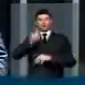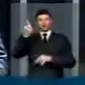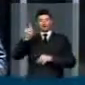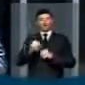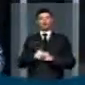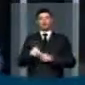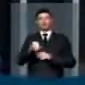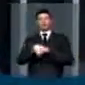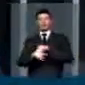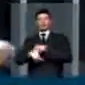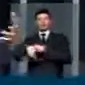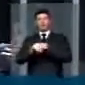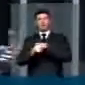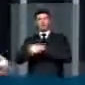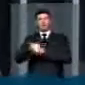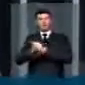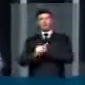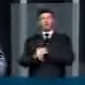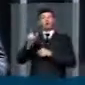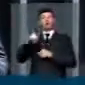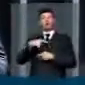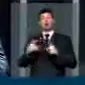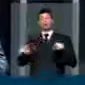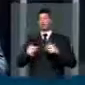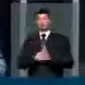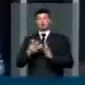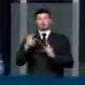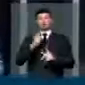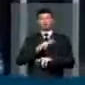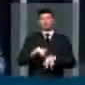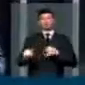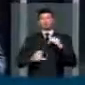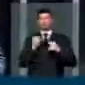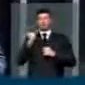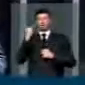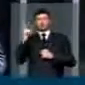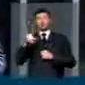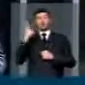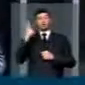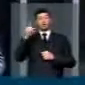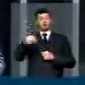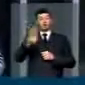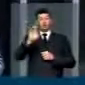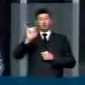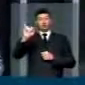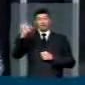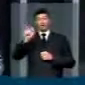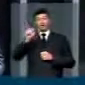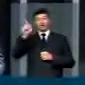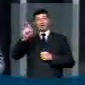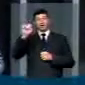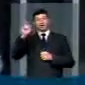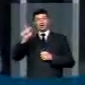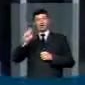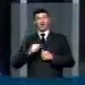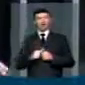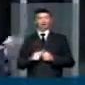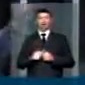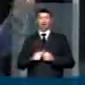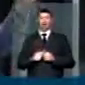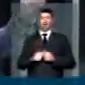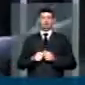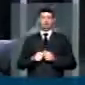Ele tem grandes ritmos importantes, e um deles é o ritmo do sotaque de orquestra, que